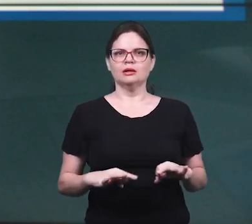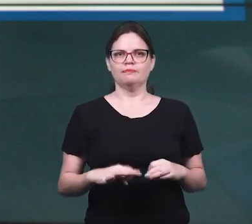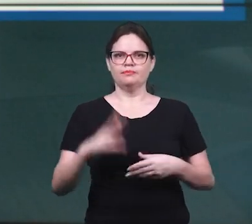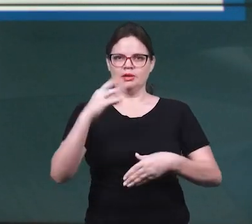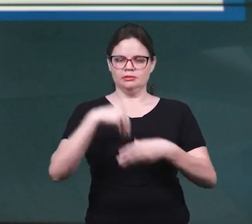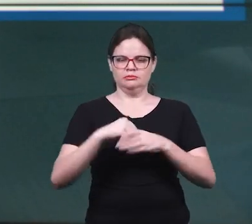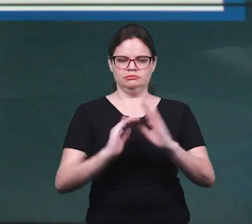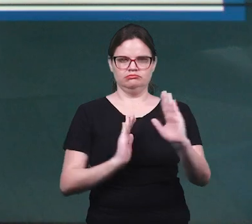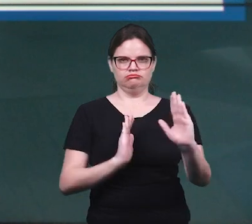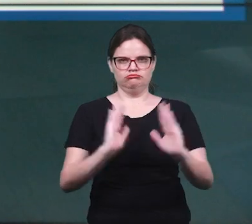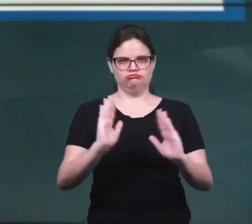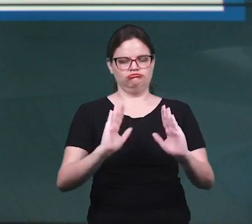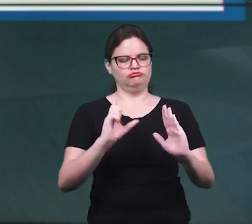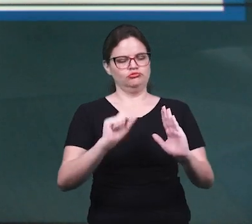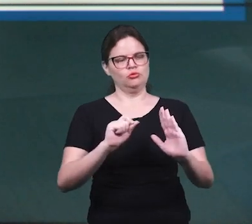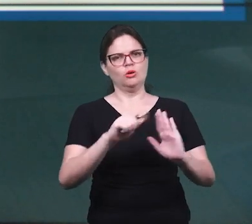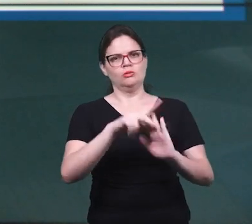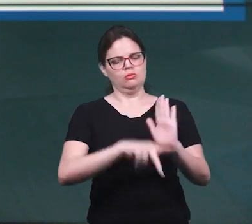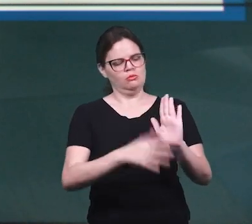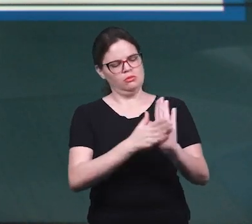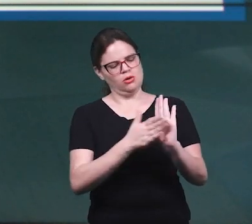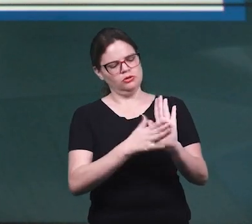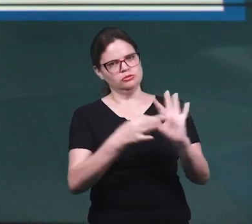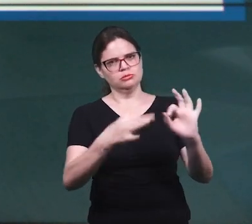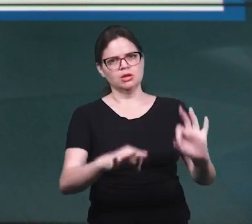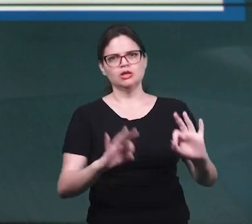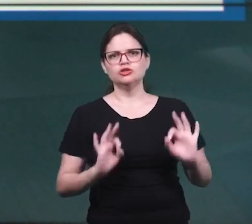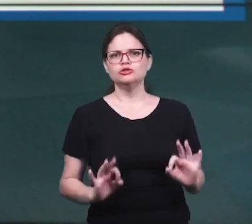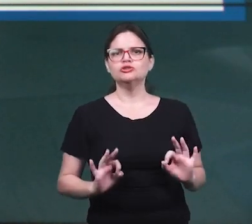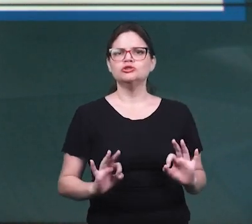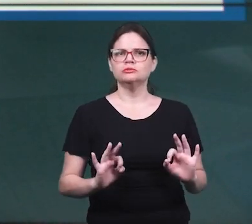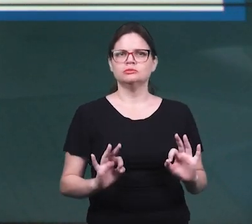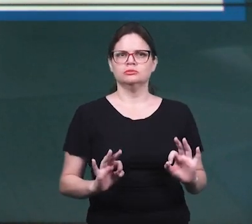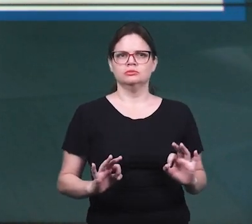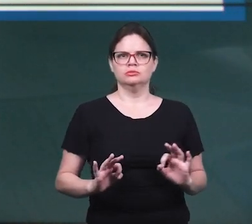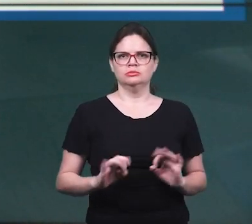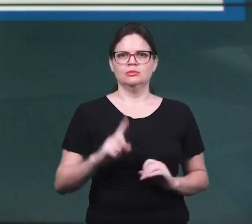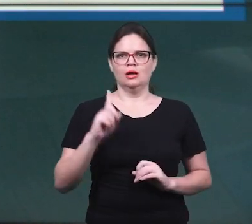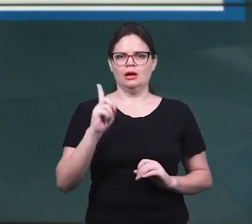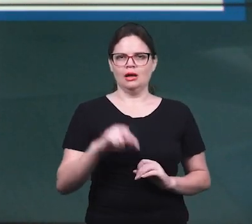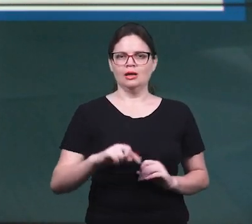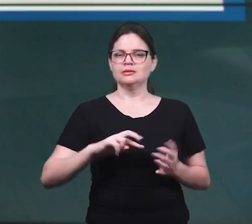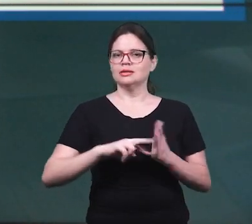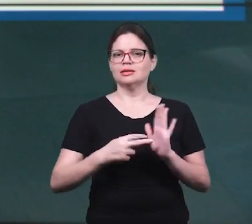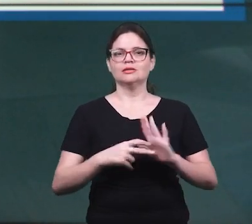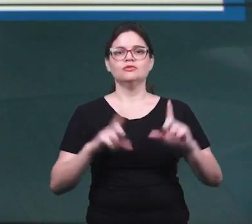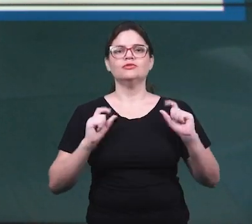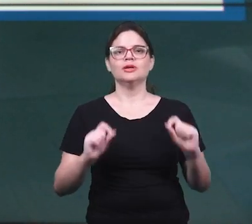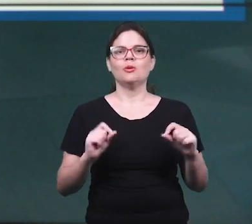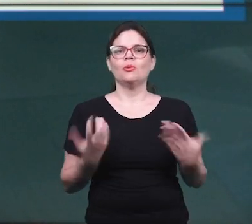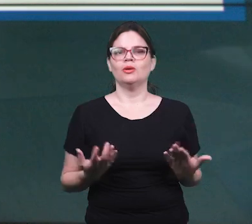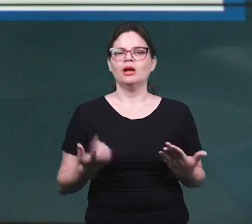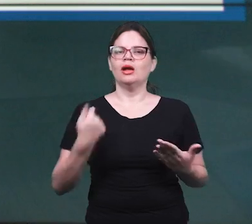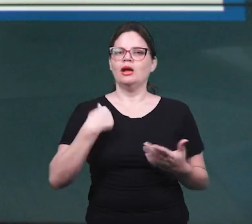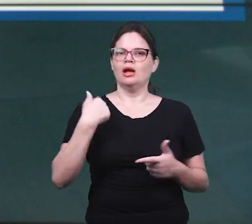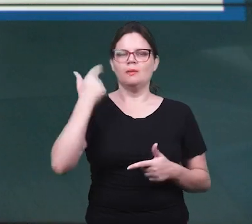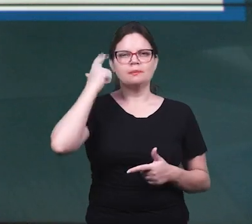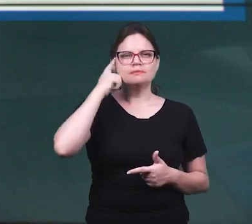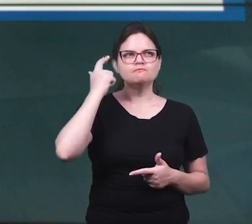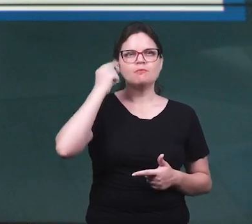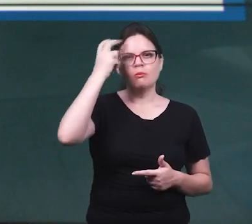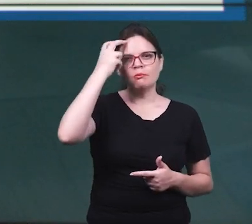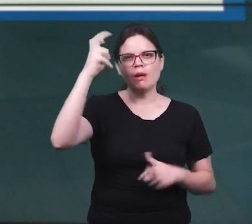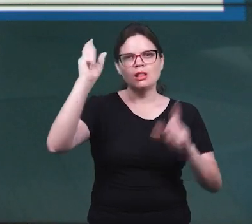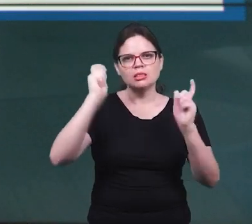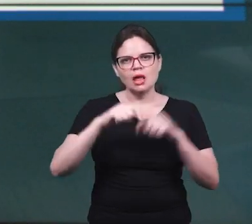um projeto, de um propósito. Isso é trabalhar para gerar riqueza.